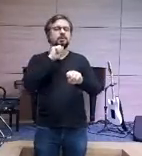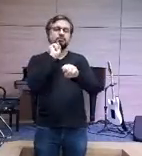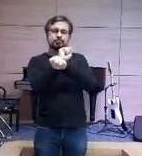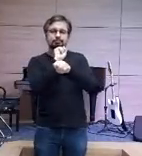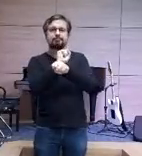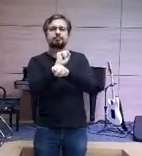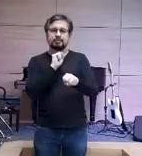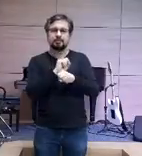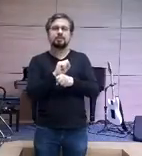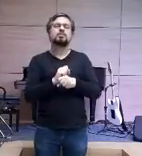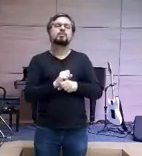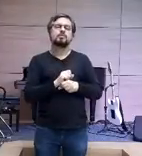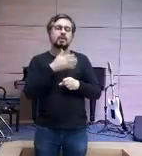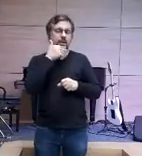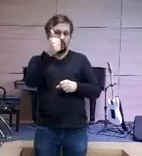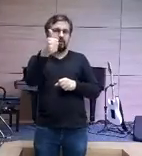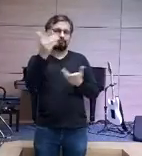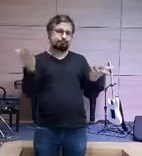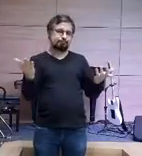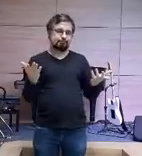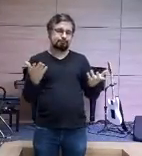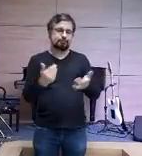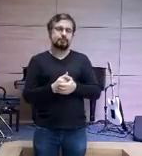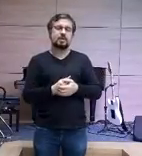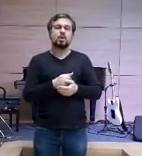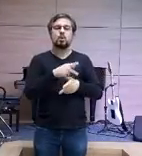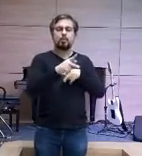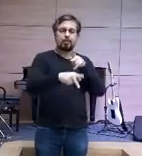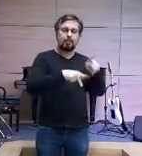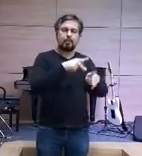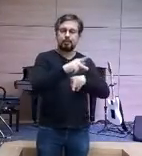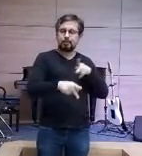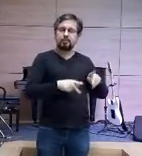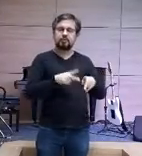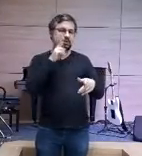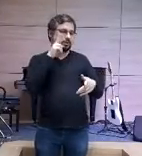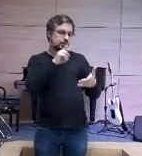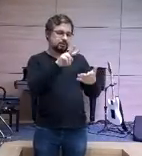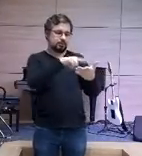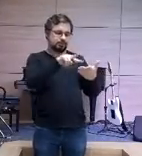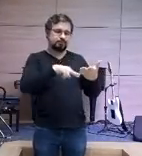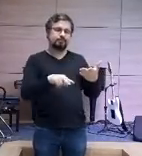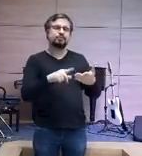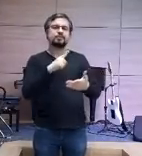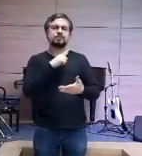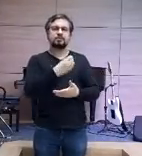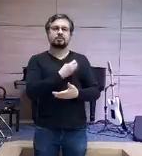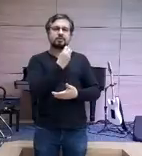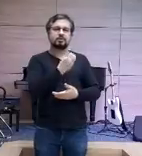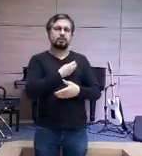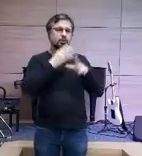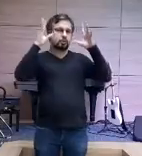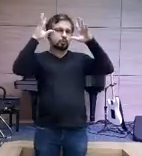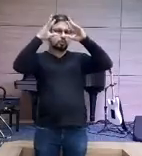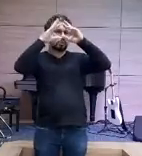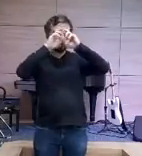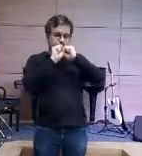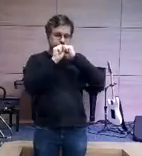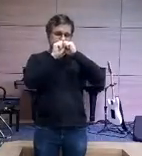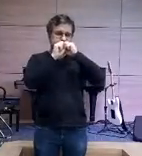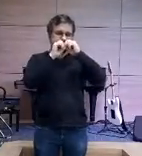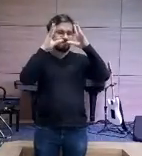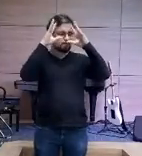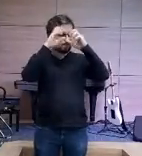esperança para você sair daquela casa e esse povo que nós acabamos de ler o texto estava Vivendo em Trevas eu